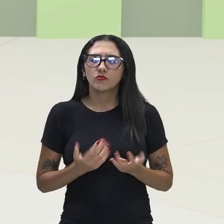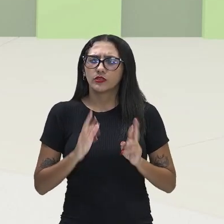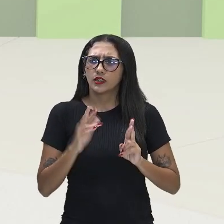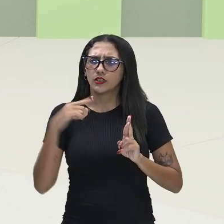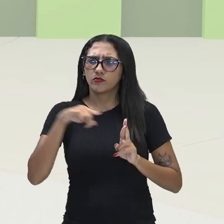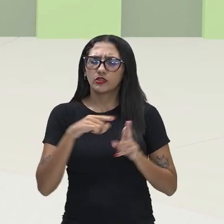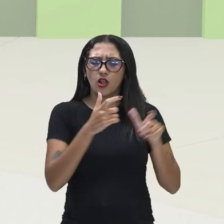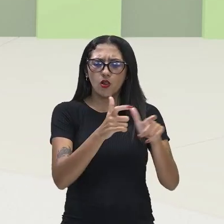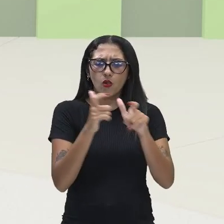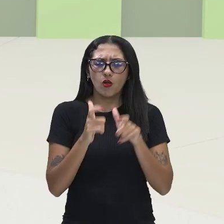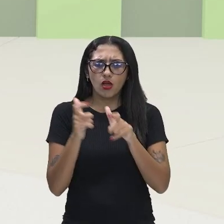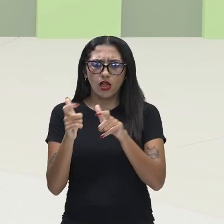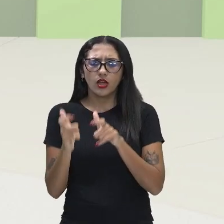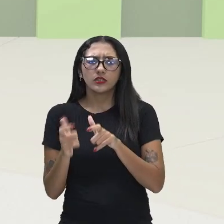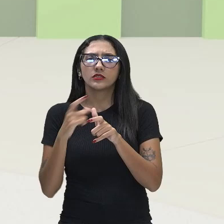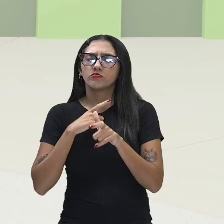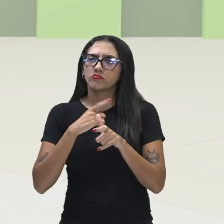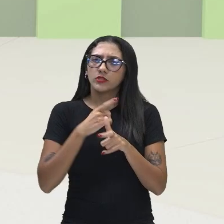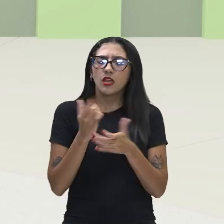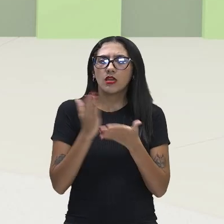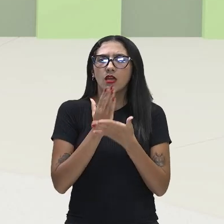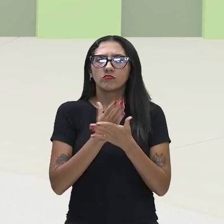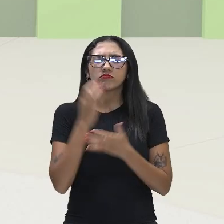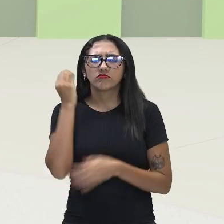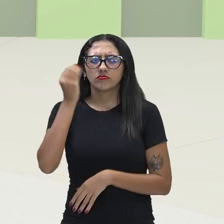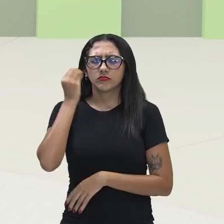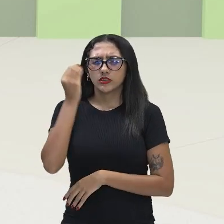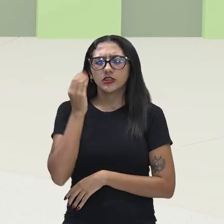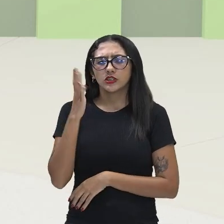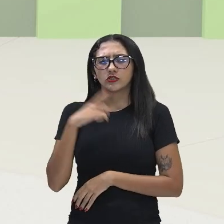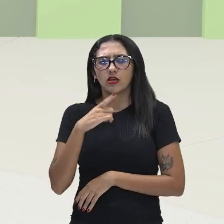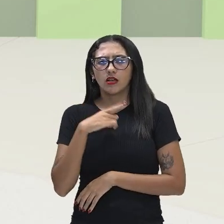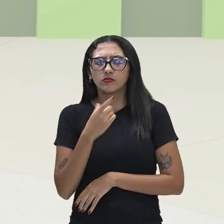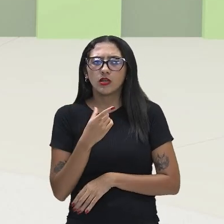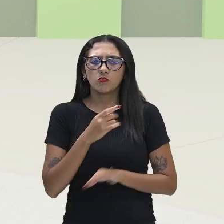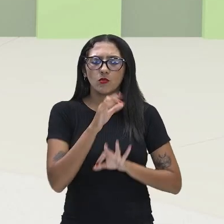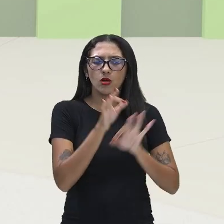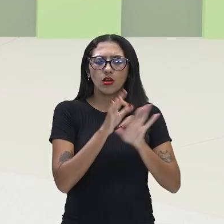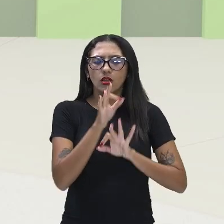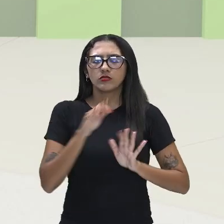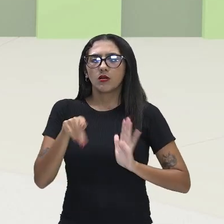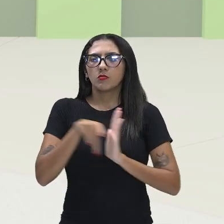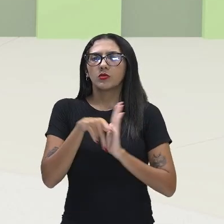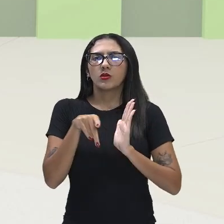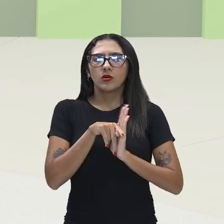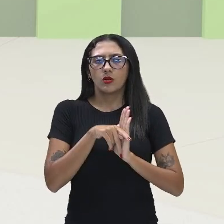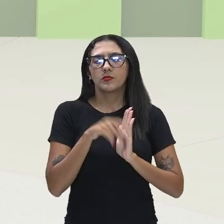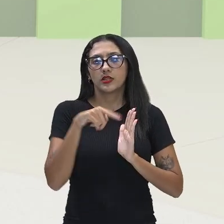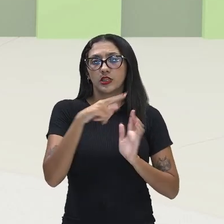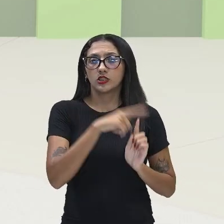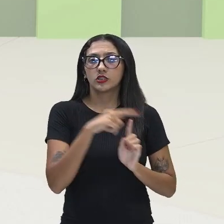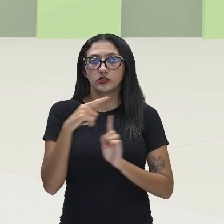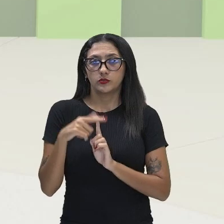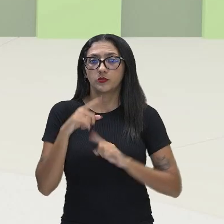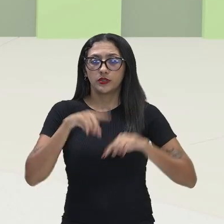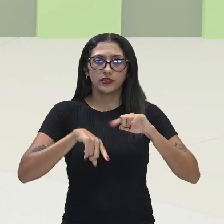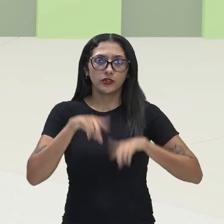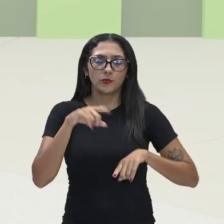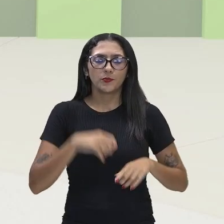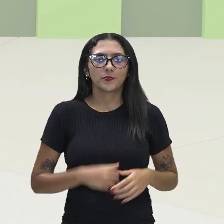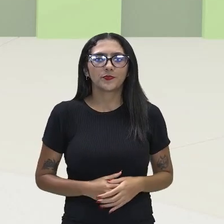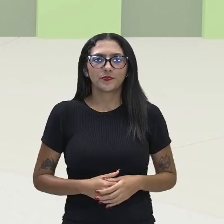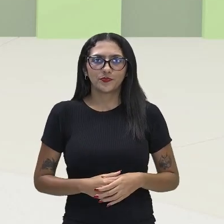aí alguns movimentos, algumas experiências de coleta, né, seletiva desses resíduos. E aí